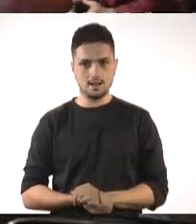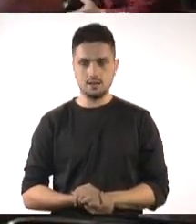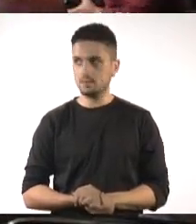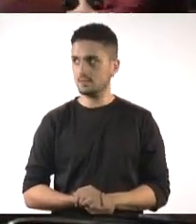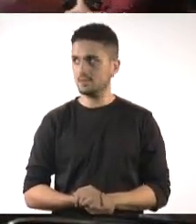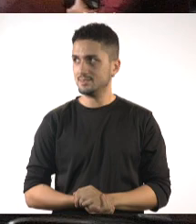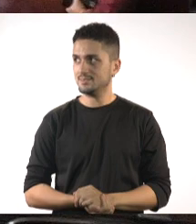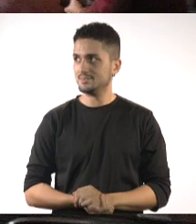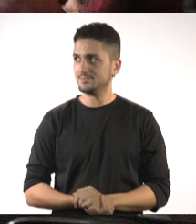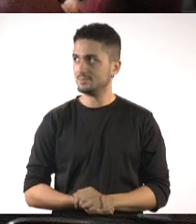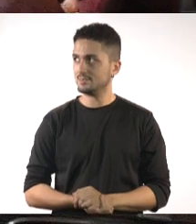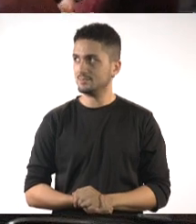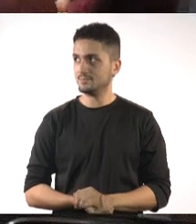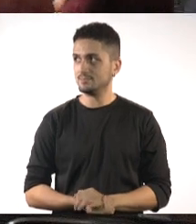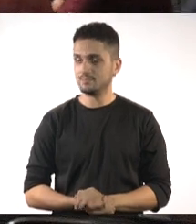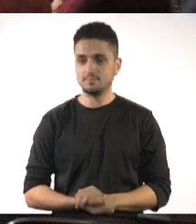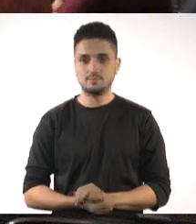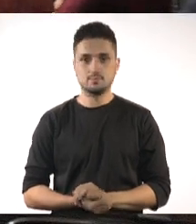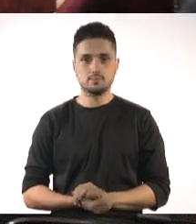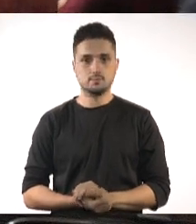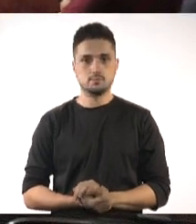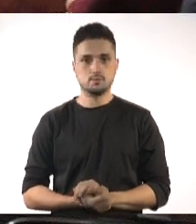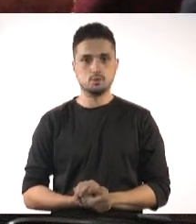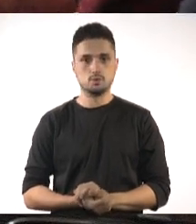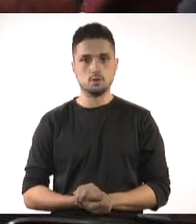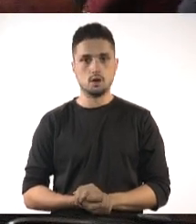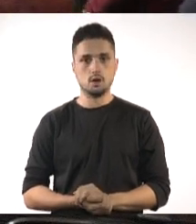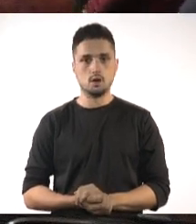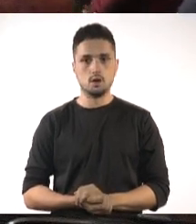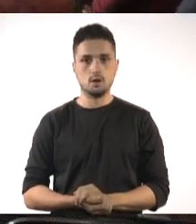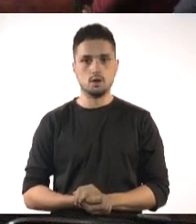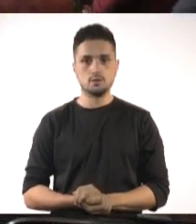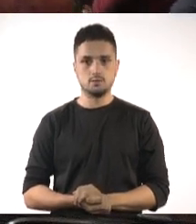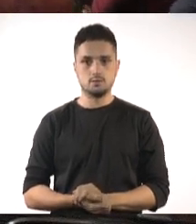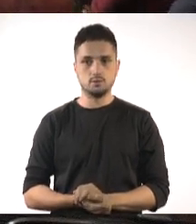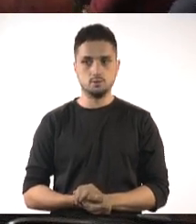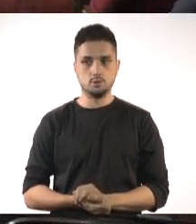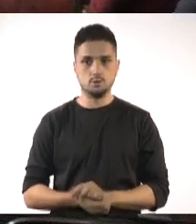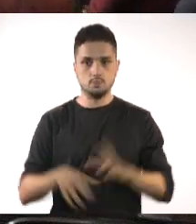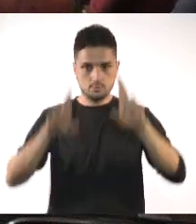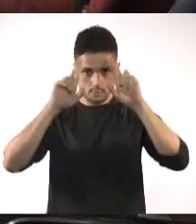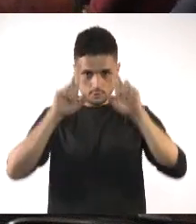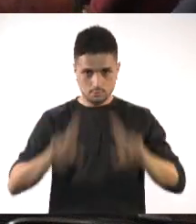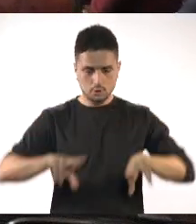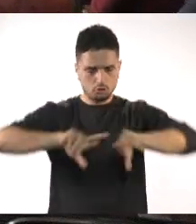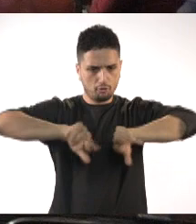Pois não, respeitando a diversidade religiosa, mas também a pedido do